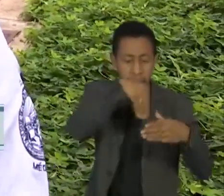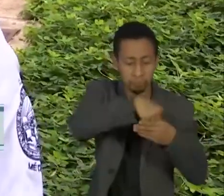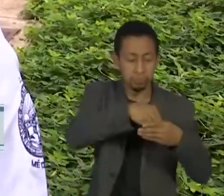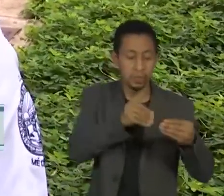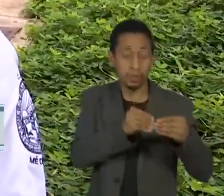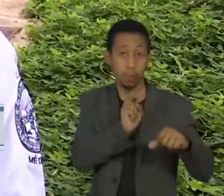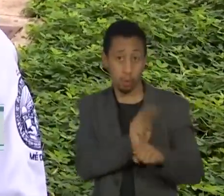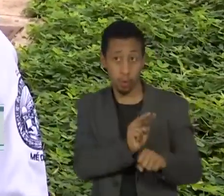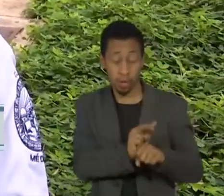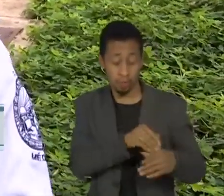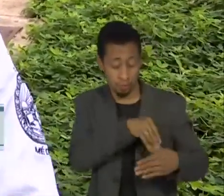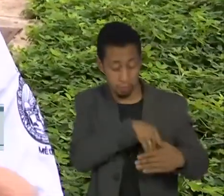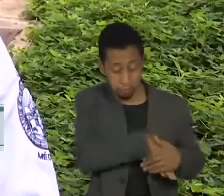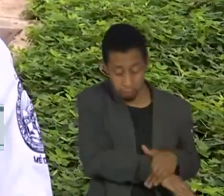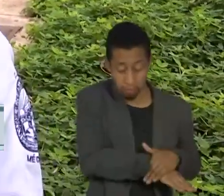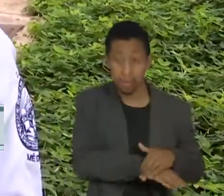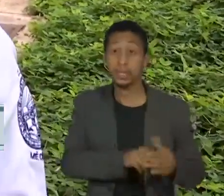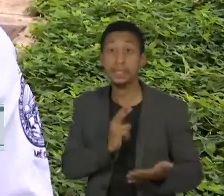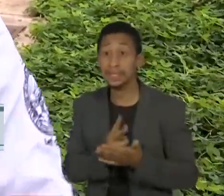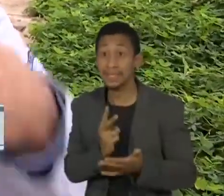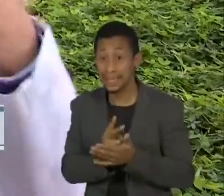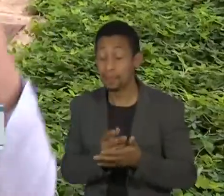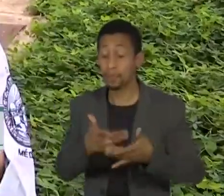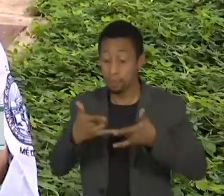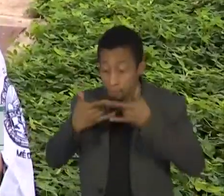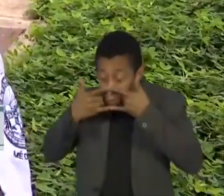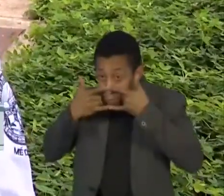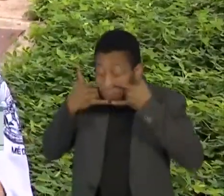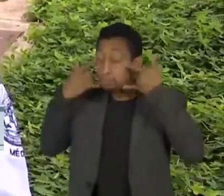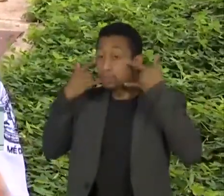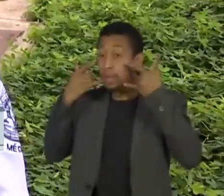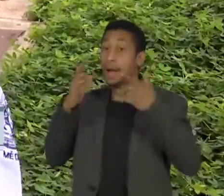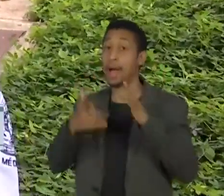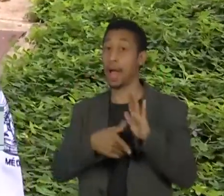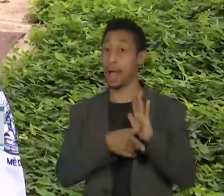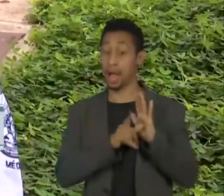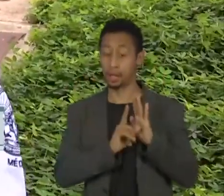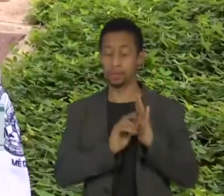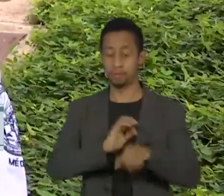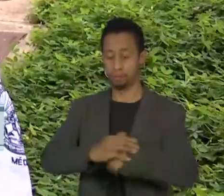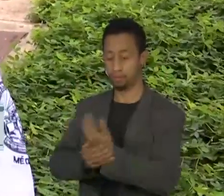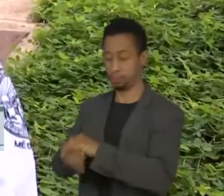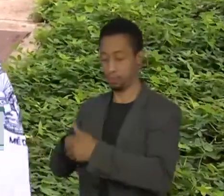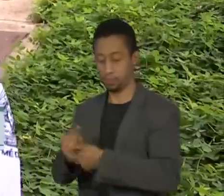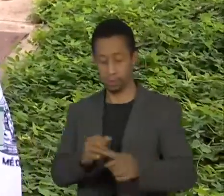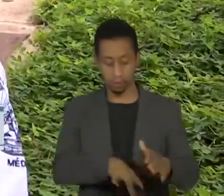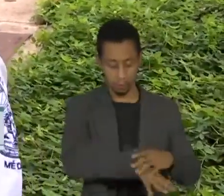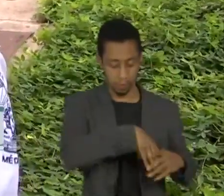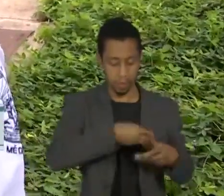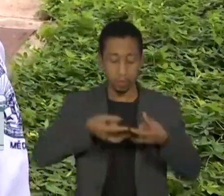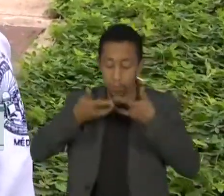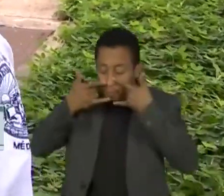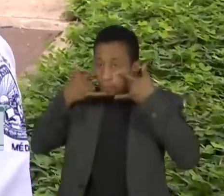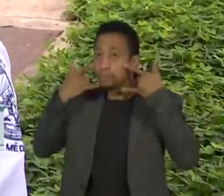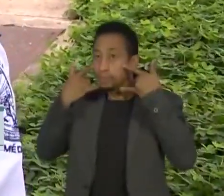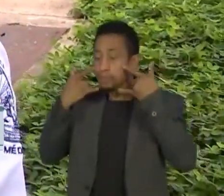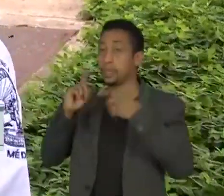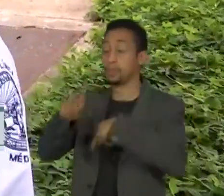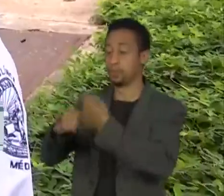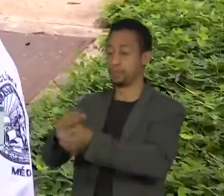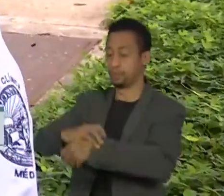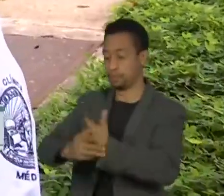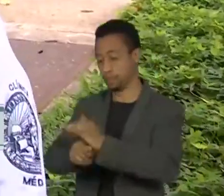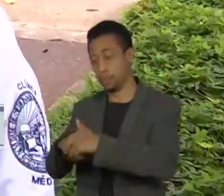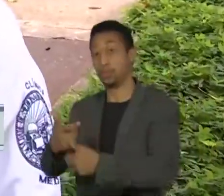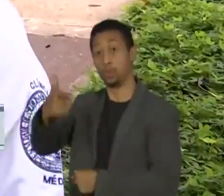de colocar a máscara, tem que ser feita a higienização previamente, colocada a máscara e, em seguida, se fazer a higienização novamente. Para deixar a máscara,